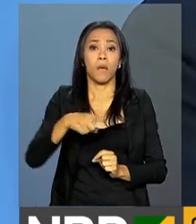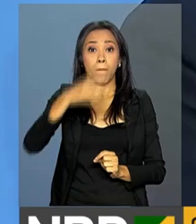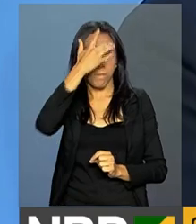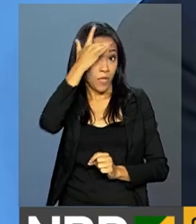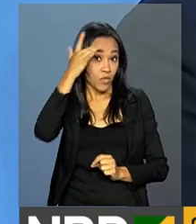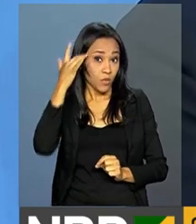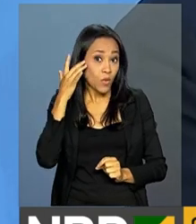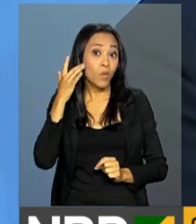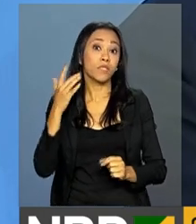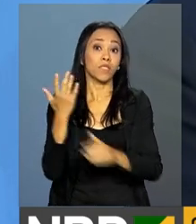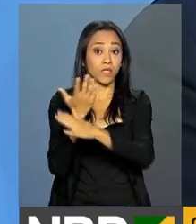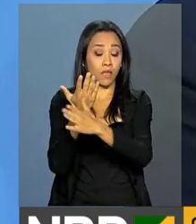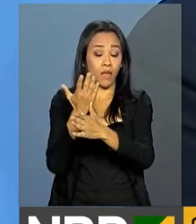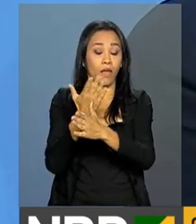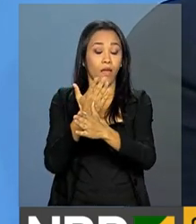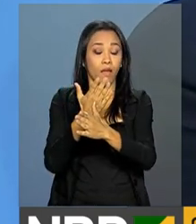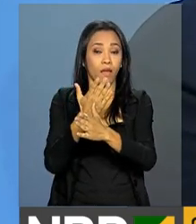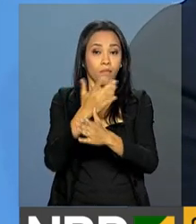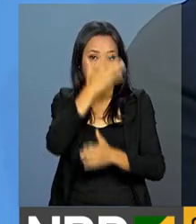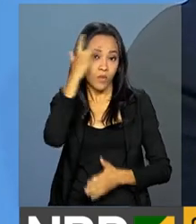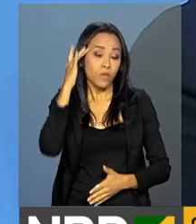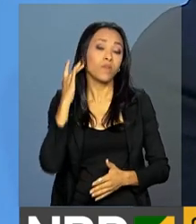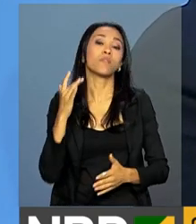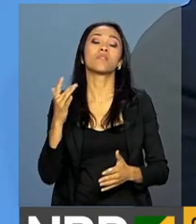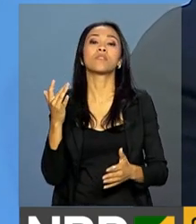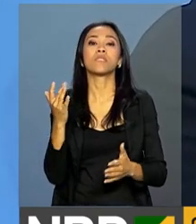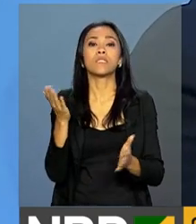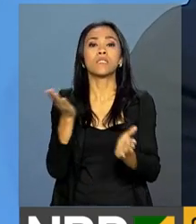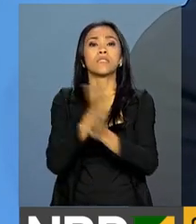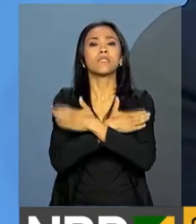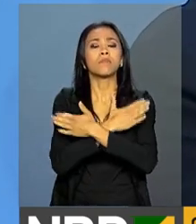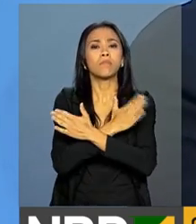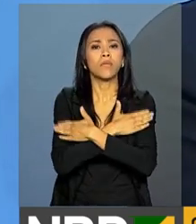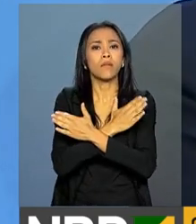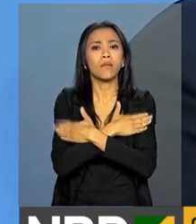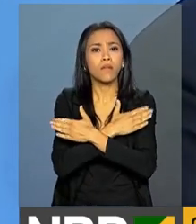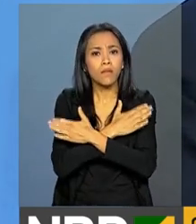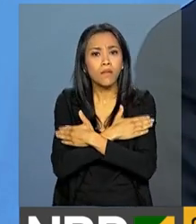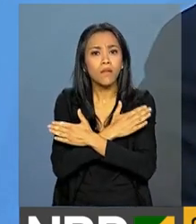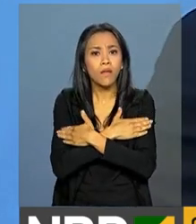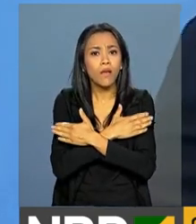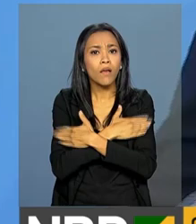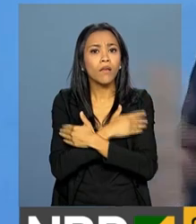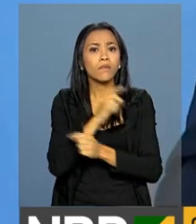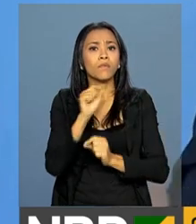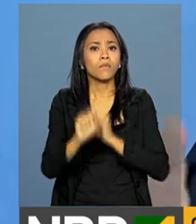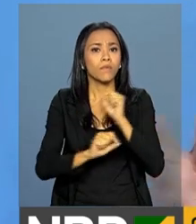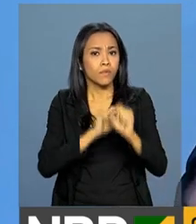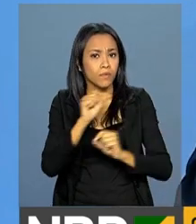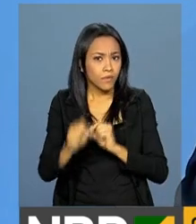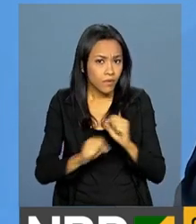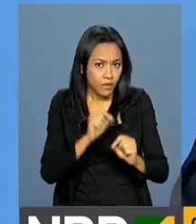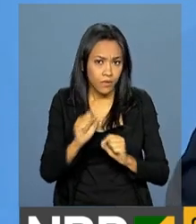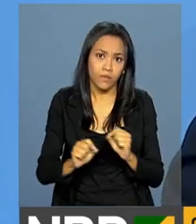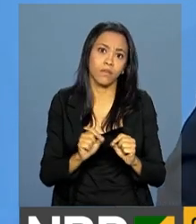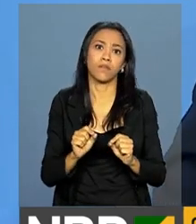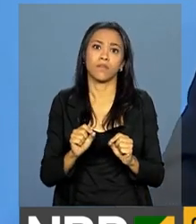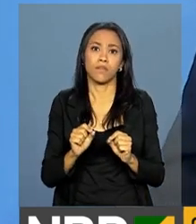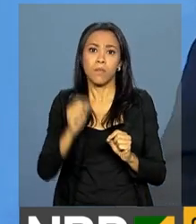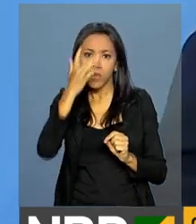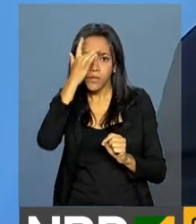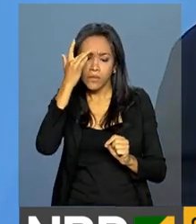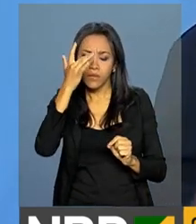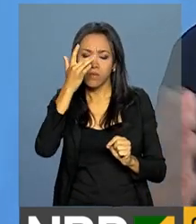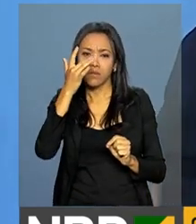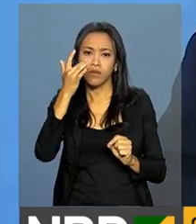apenas de carteiras assinadas, estas chegaram a mais de 170 mil, mas o número de ocupações, senhor presidente do Tribunal de Contas,